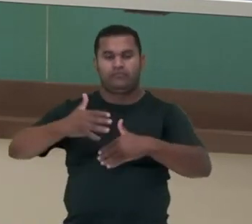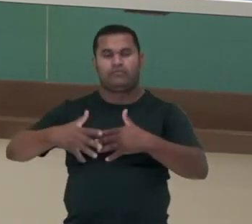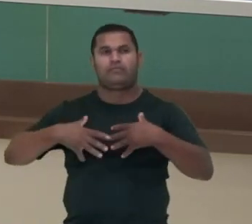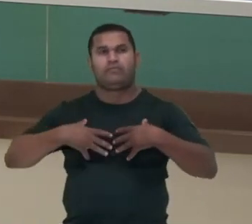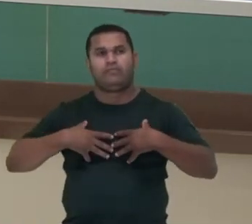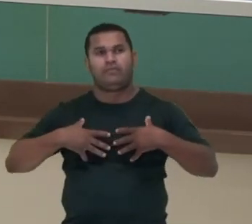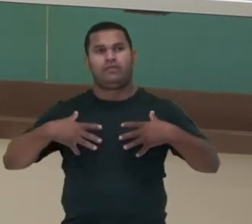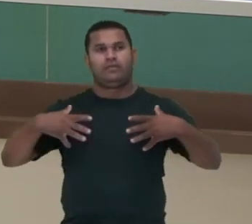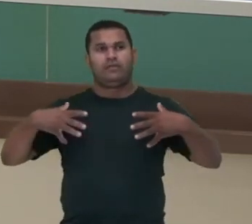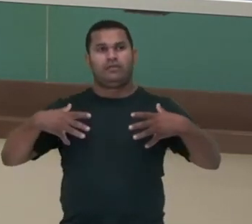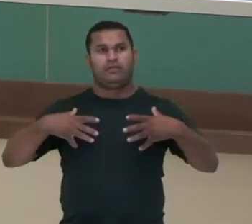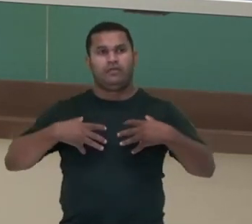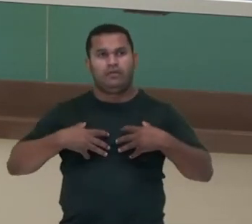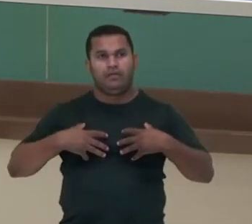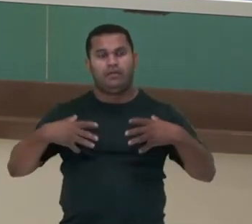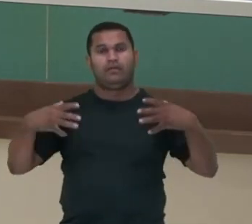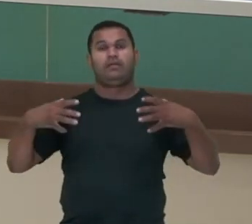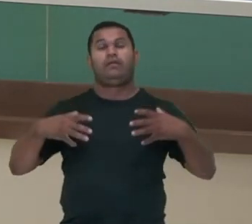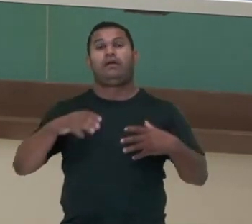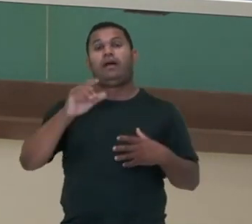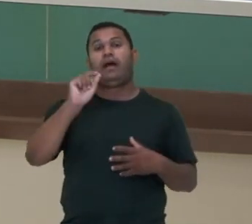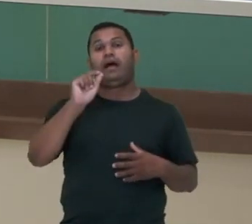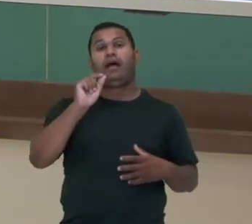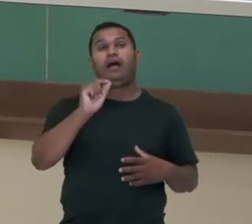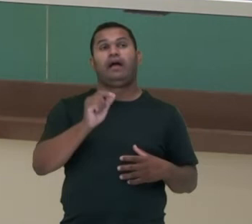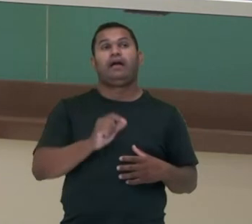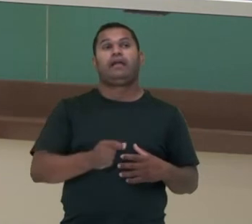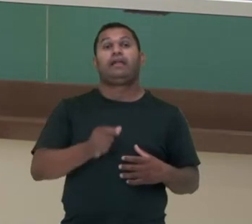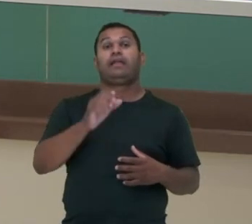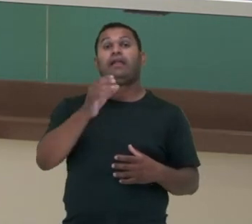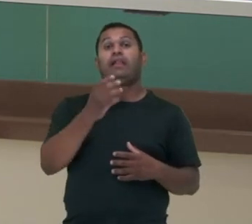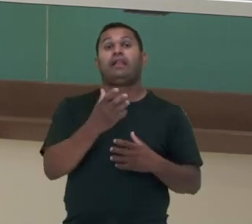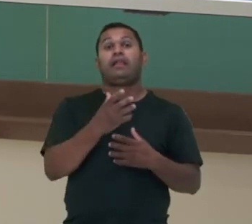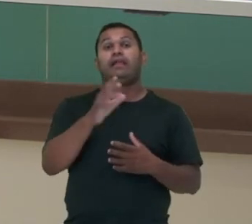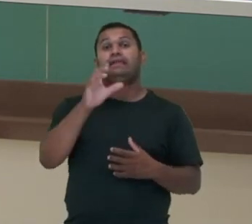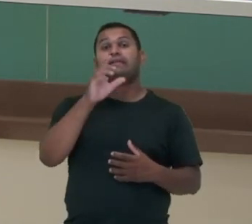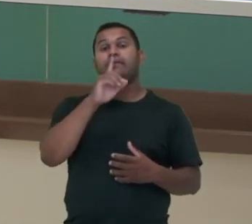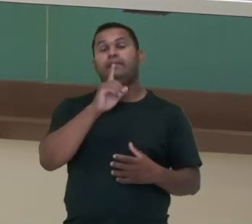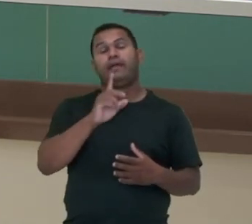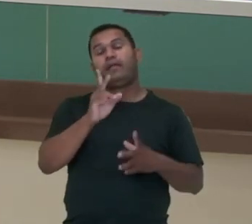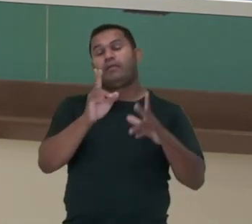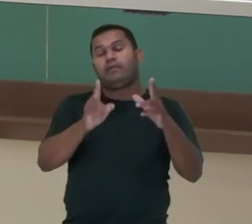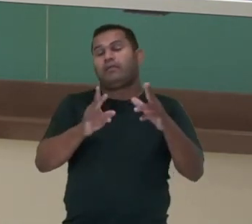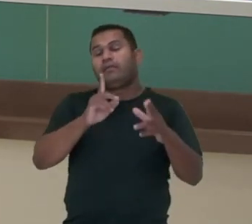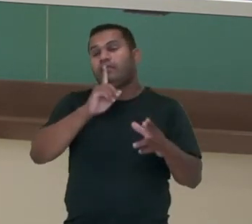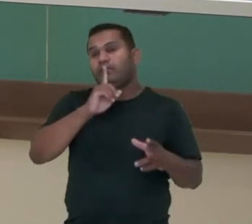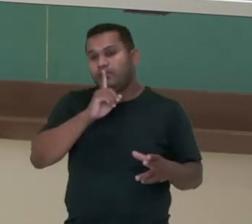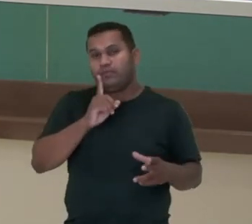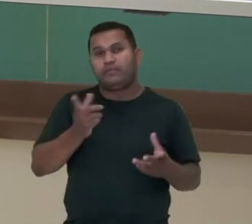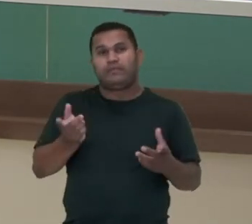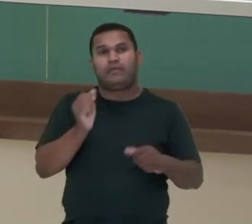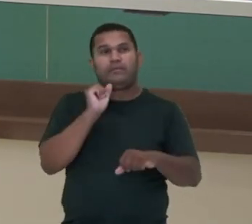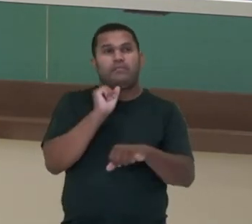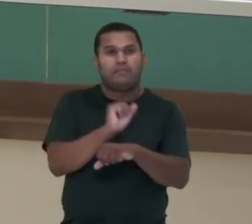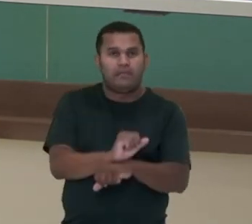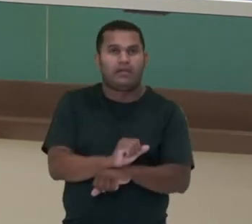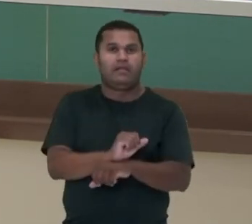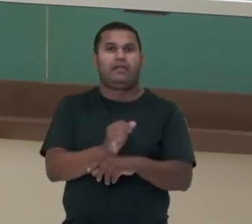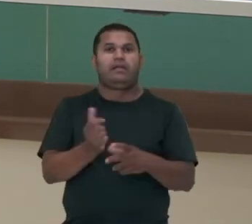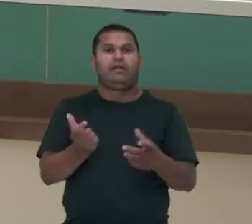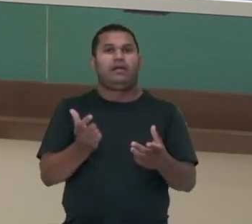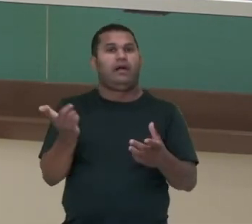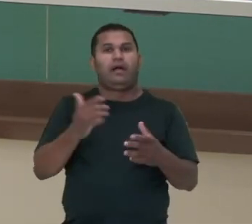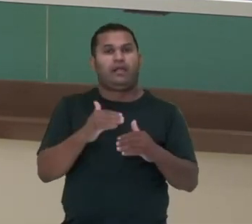através desse processo, silenciando o que a gente chamaria de gene supressor, aquele gene da parada, aquele gene que diz assim, chega de